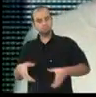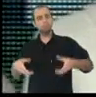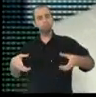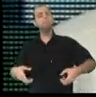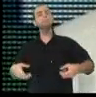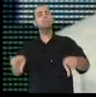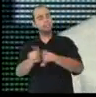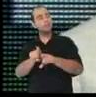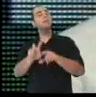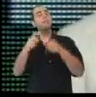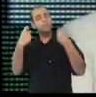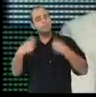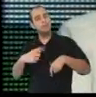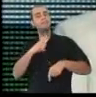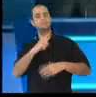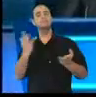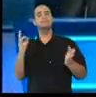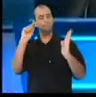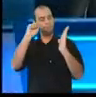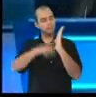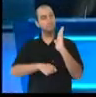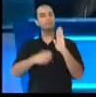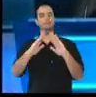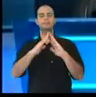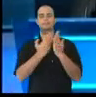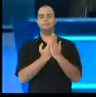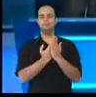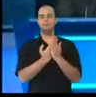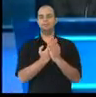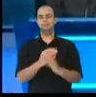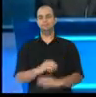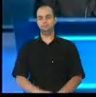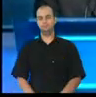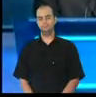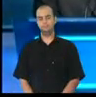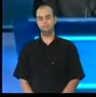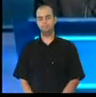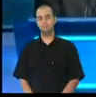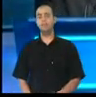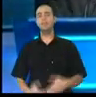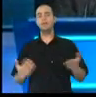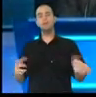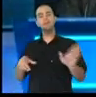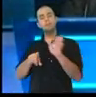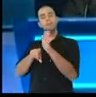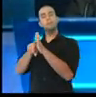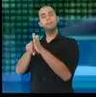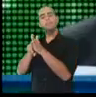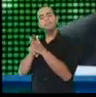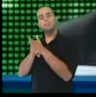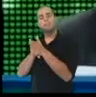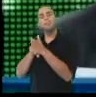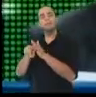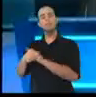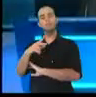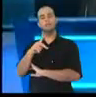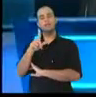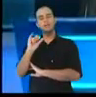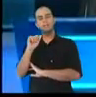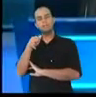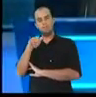ser regularmente matriculadas. Cabe agora perguntar ao candidato, a pergunta ao candidato Plínio Arruda Sampaio, por